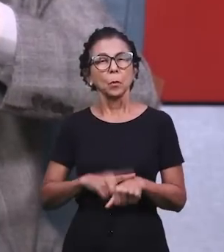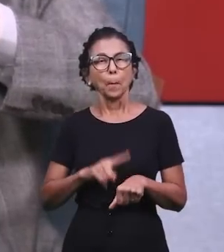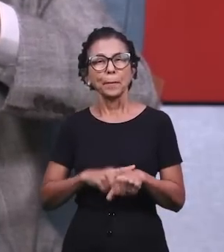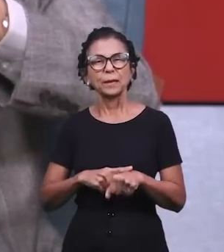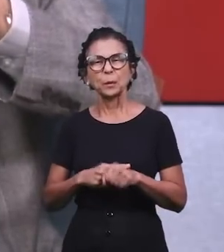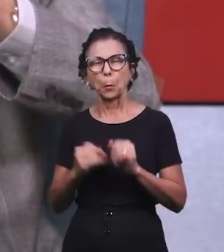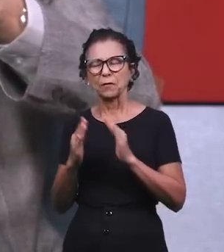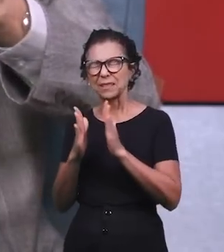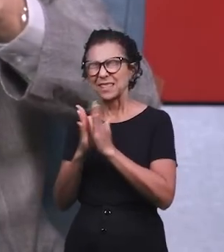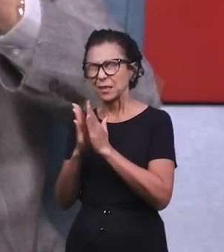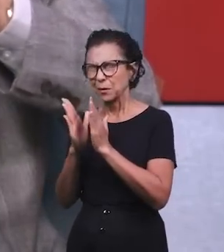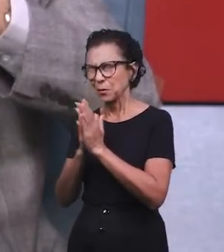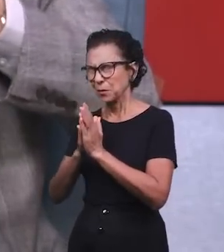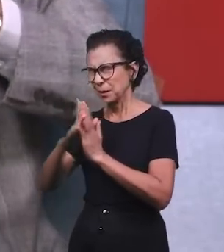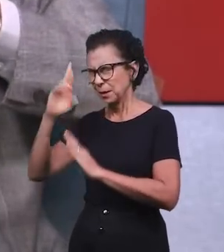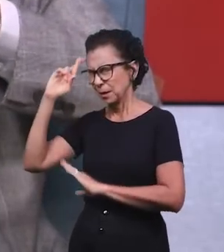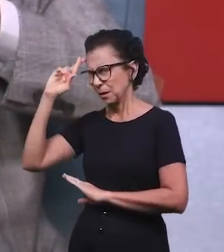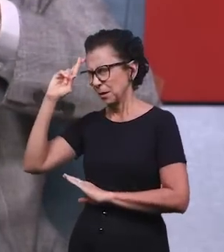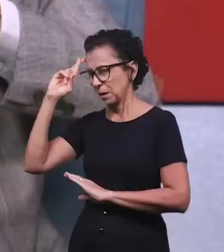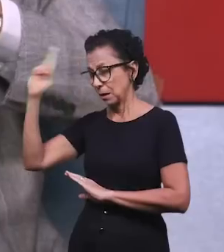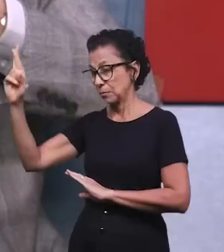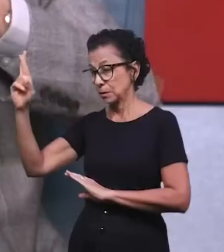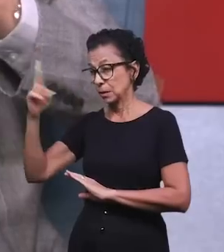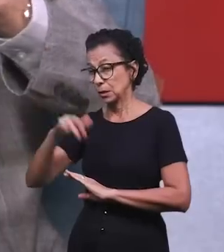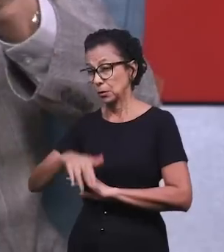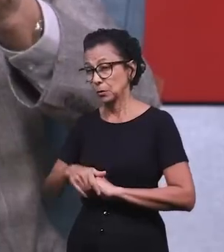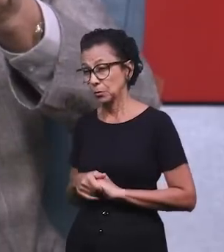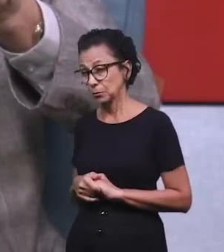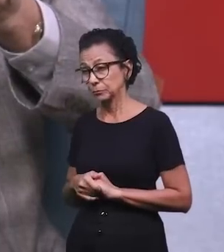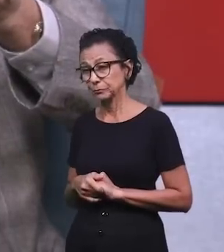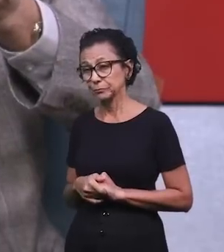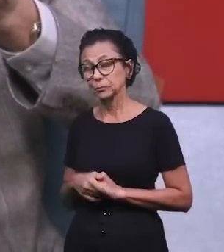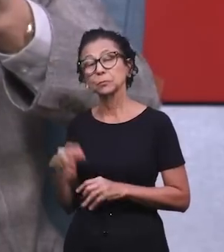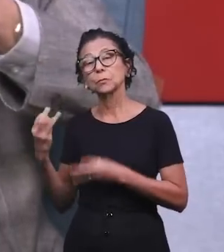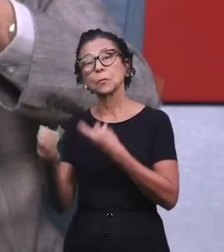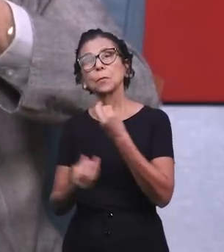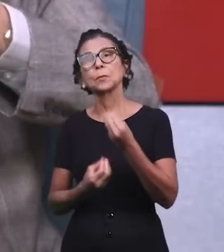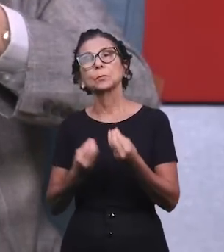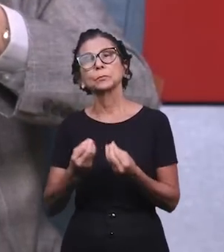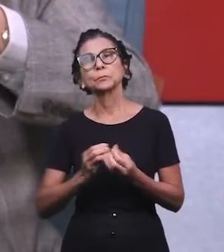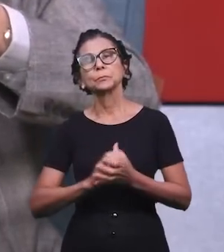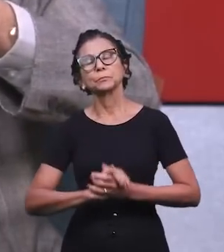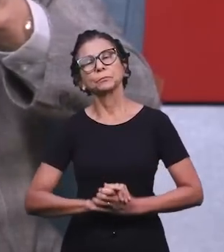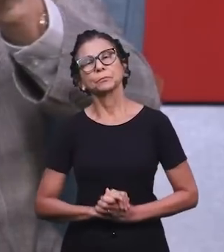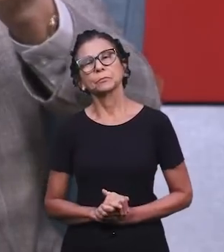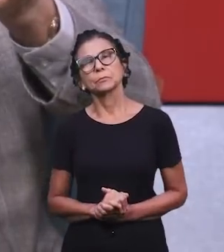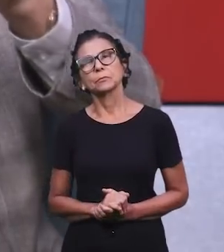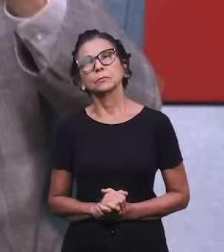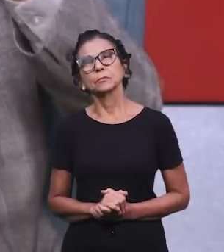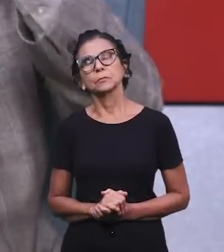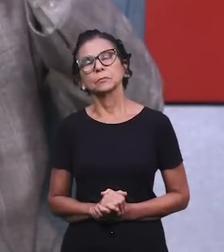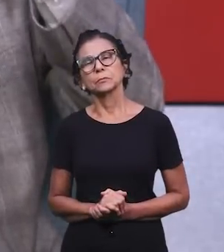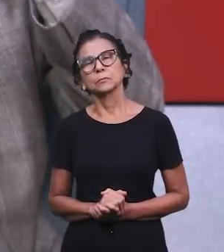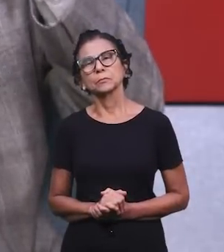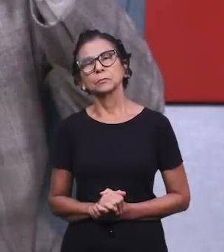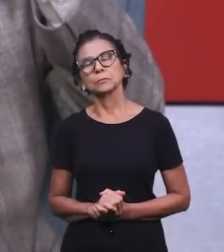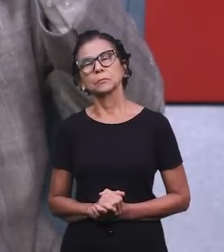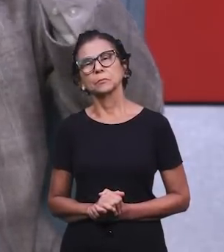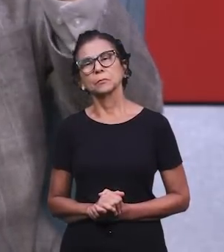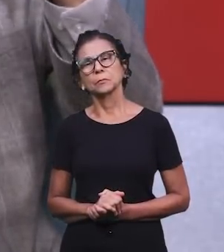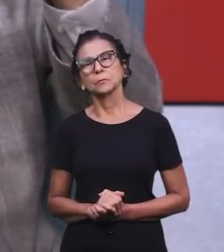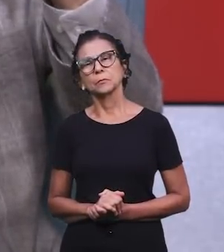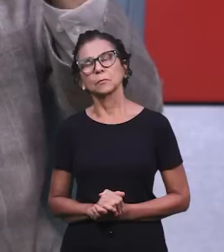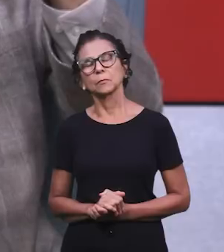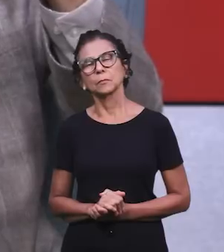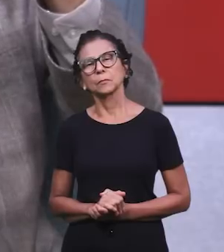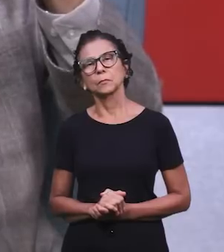sua vida ou na sua casa. Como é que você faz isso? De que maneira? Nós